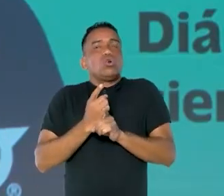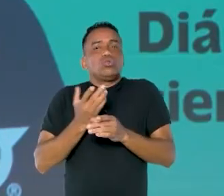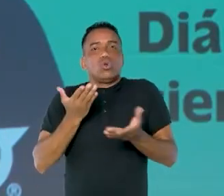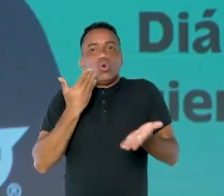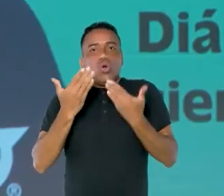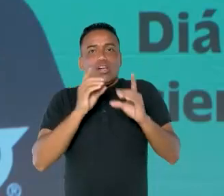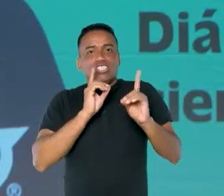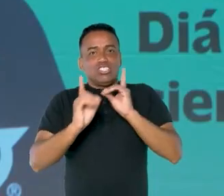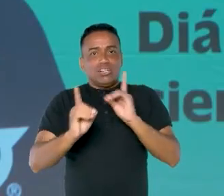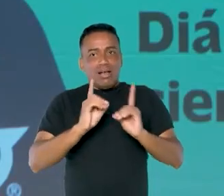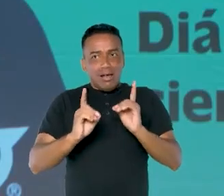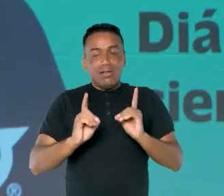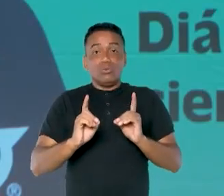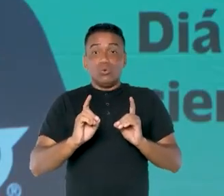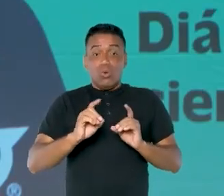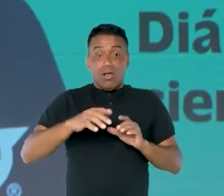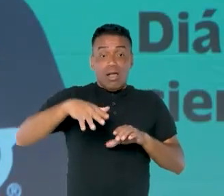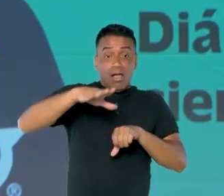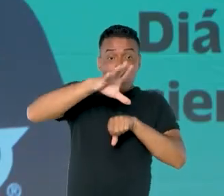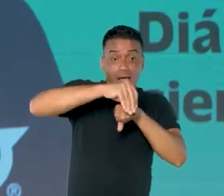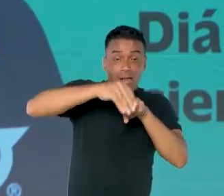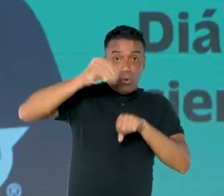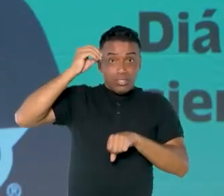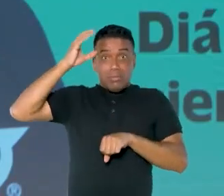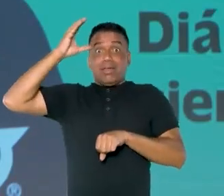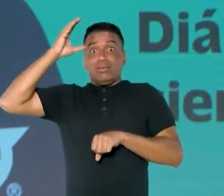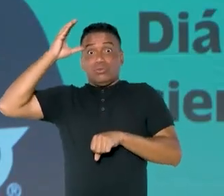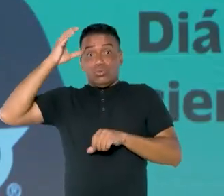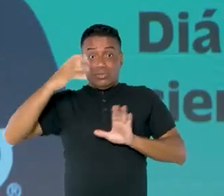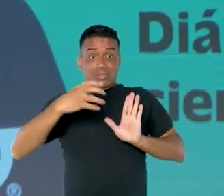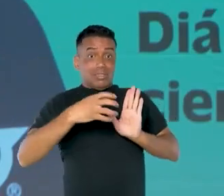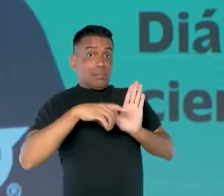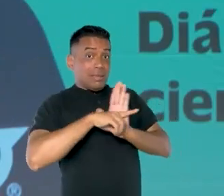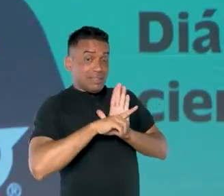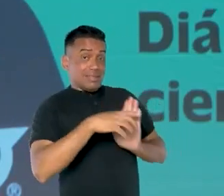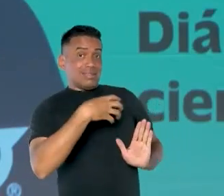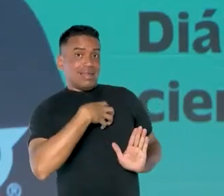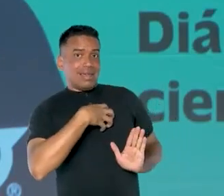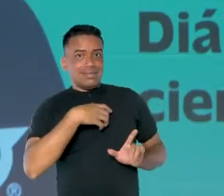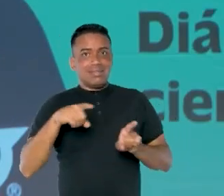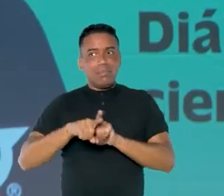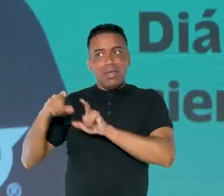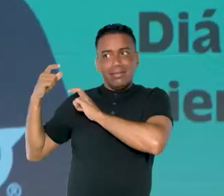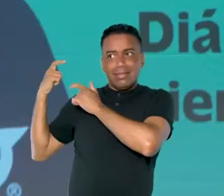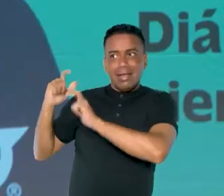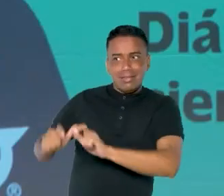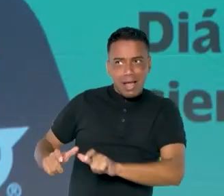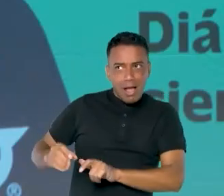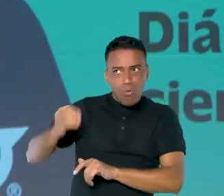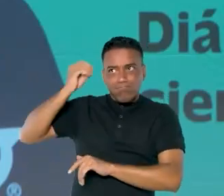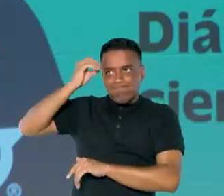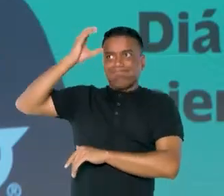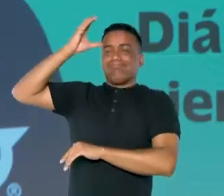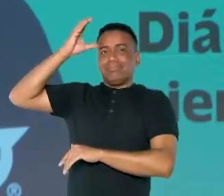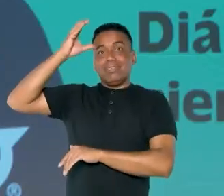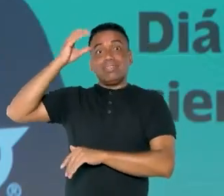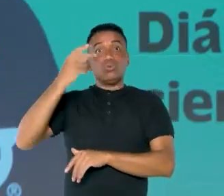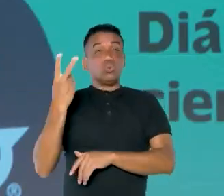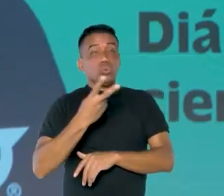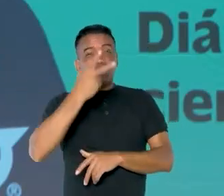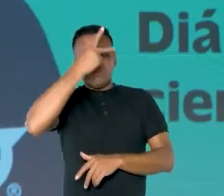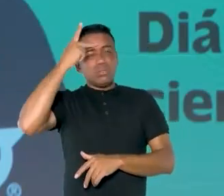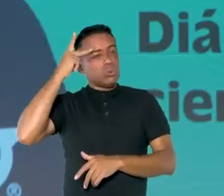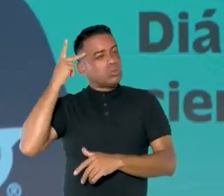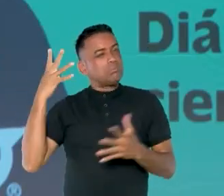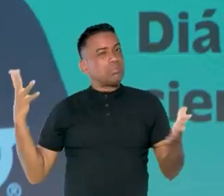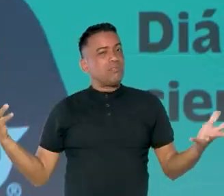sobre diálogos entre conhecimentos científicos e saberes tradicionais. E temos a alegria de receber 2 pessoas incríveis para essa